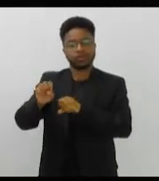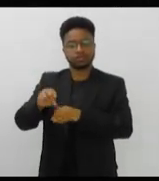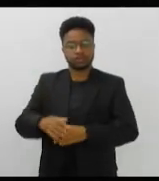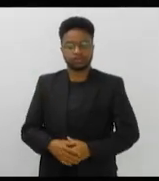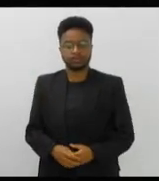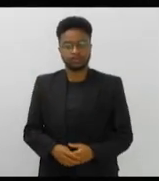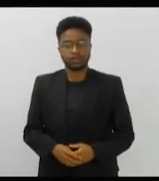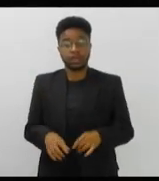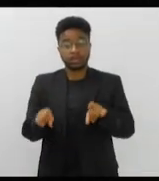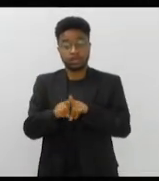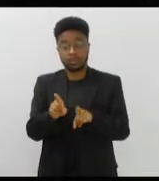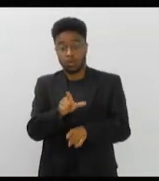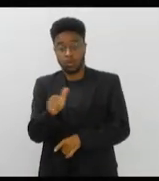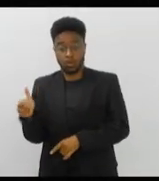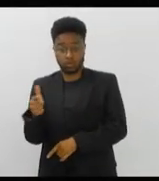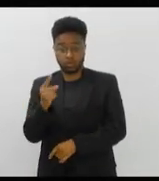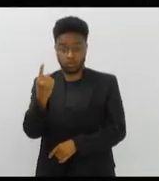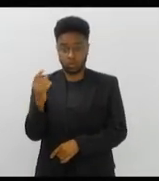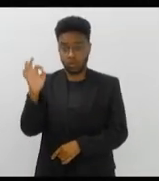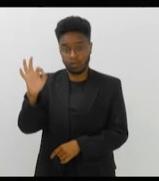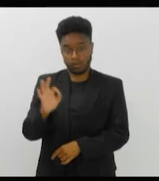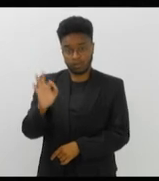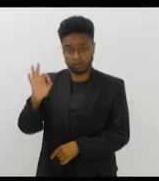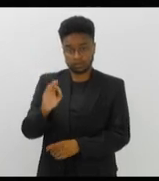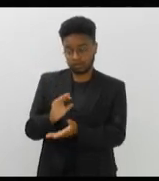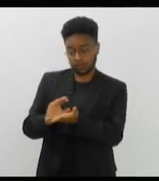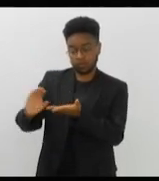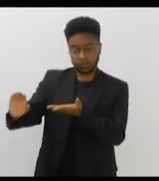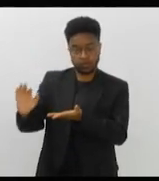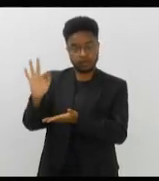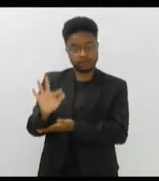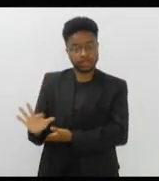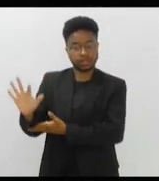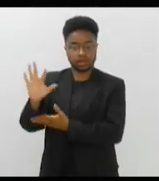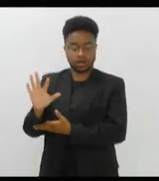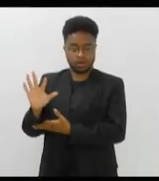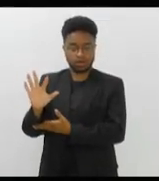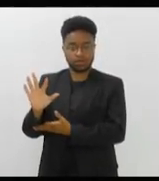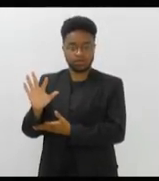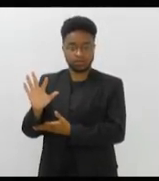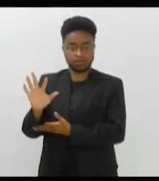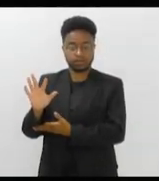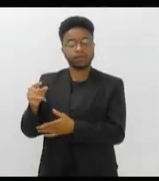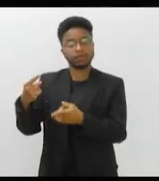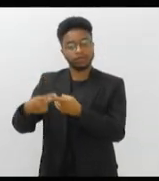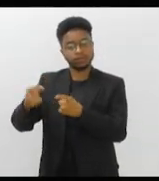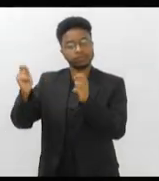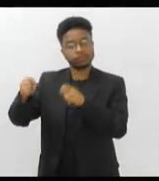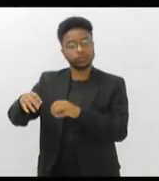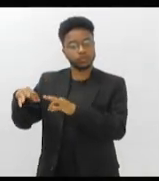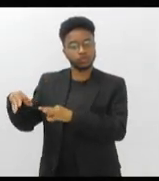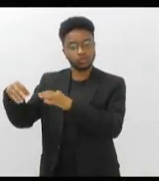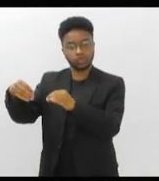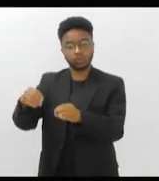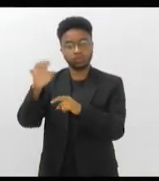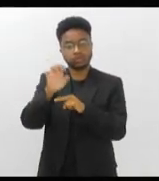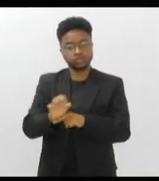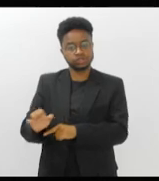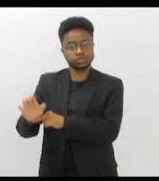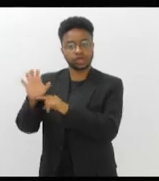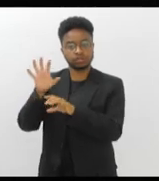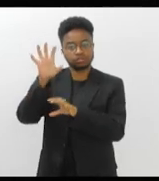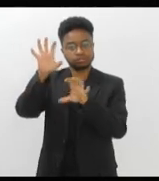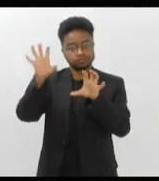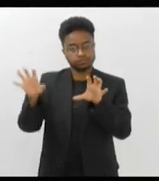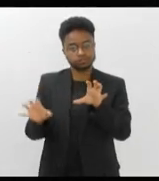o outro 1% para um fundo Federal para que todas as unidades da Federação